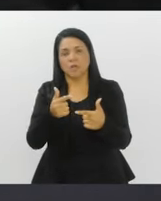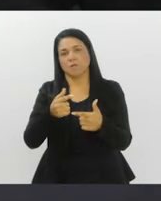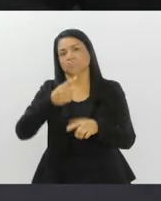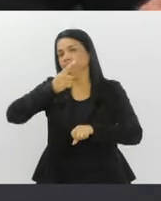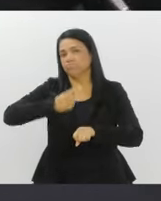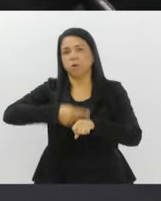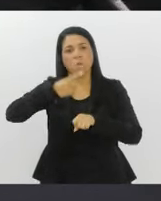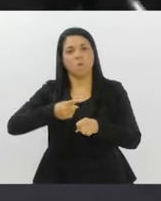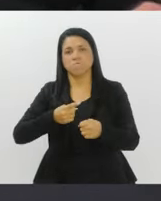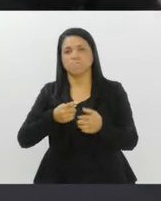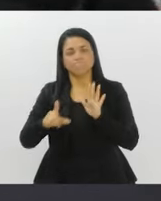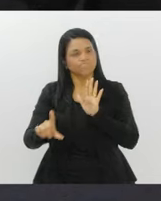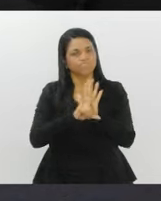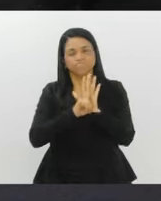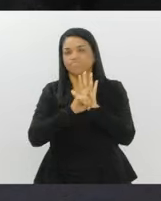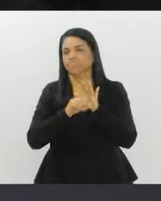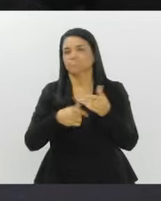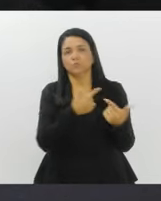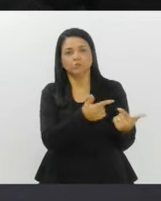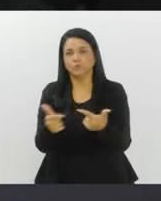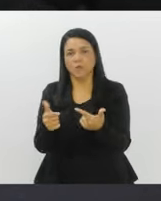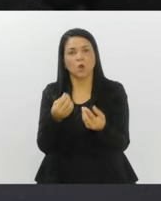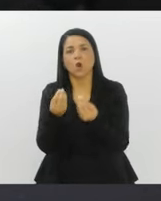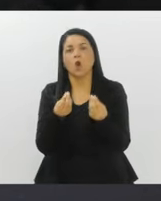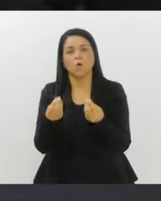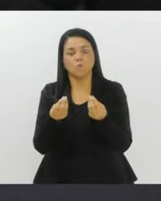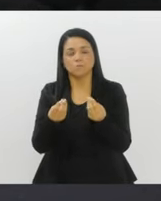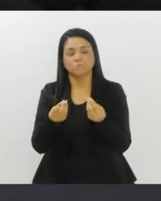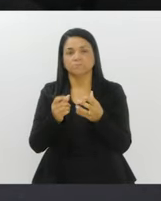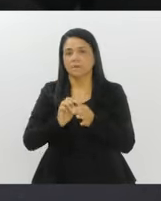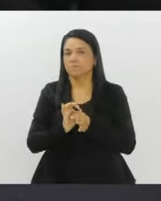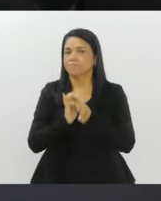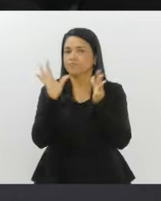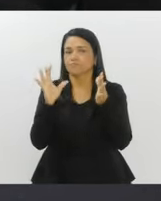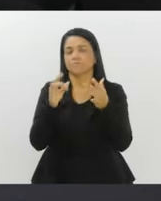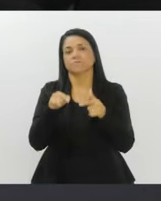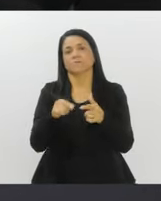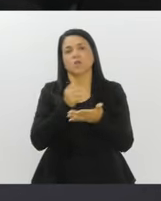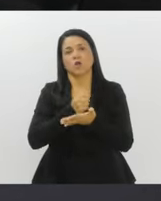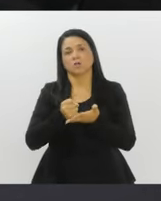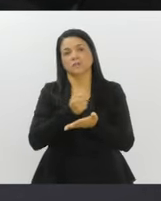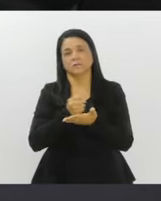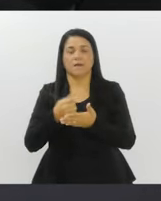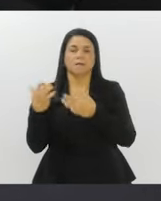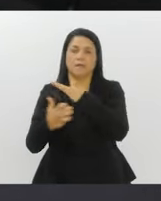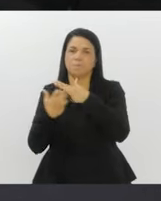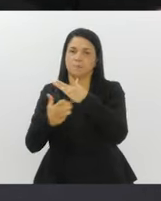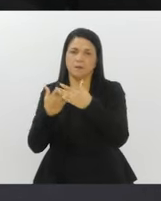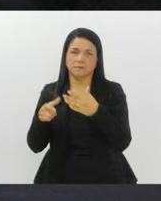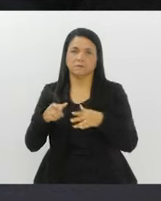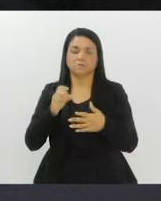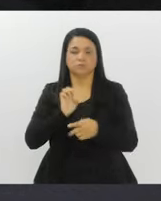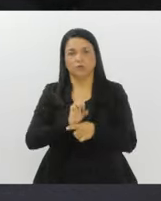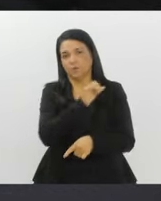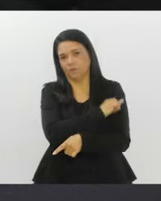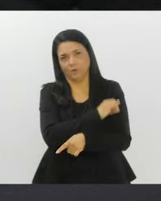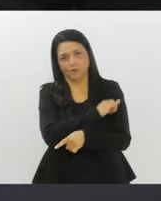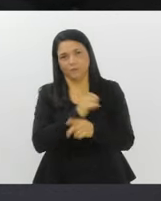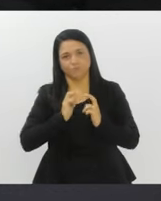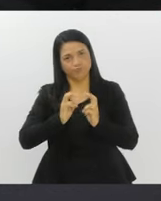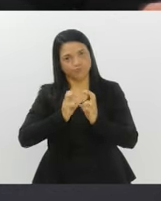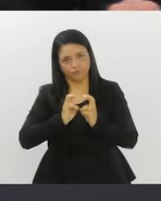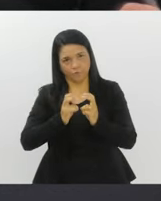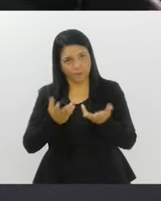para conduzir mais como permissionário, autorizatário, contratado, etc., no âmbito do Rio de Janeiro. Eu